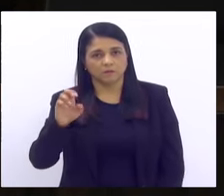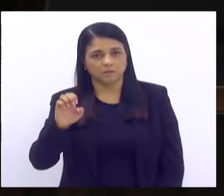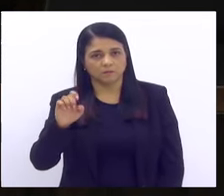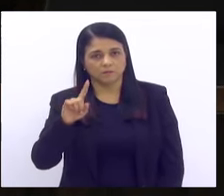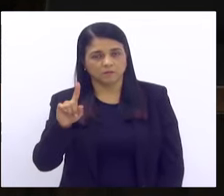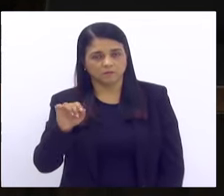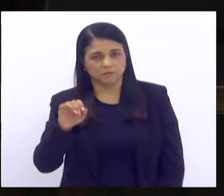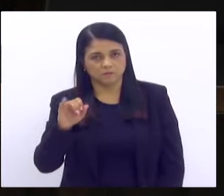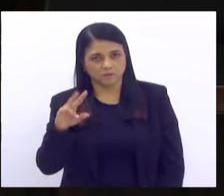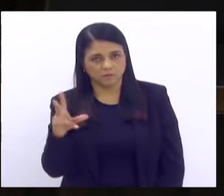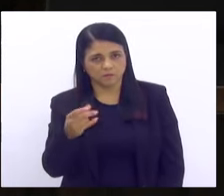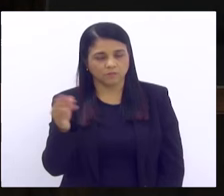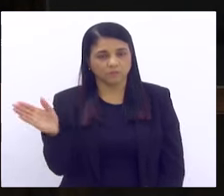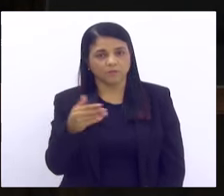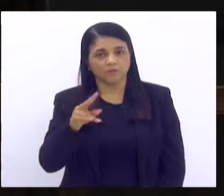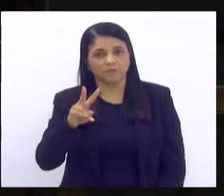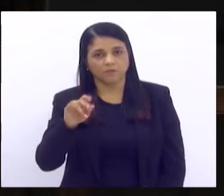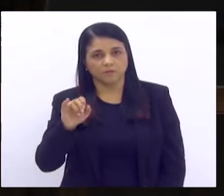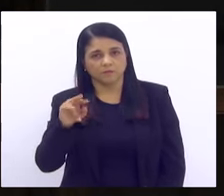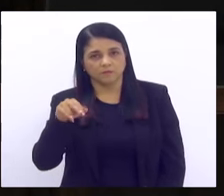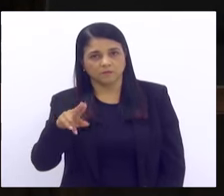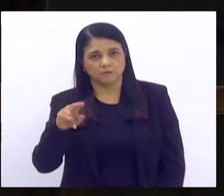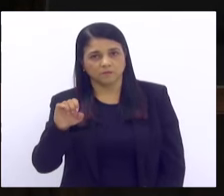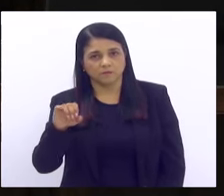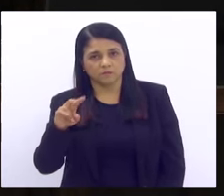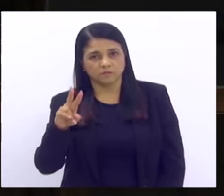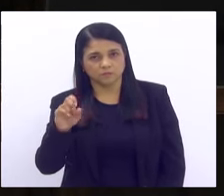Vinícius Cozzolino,